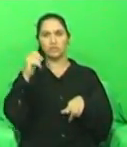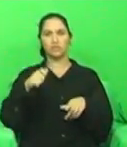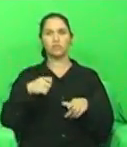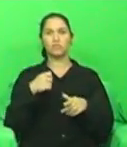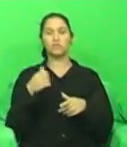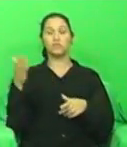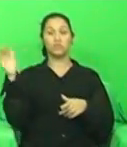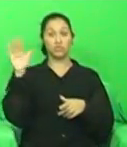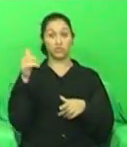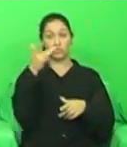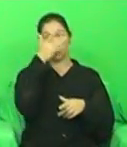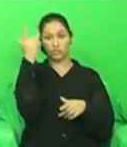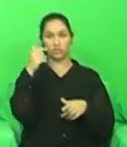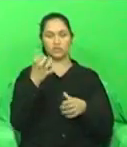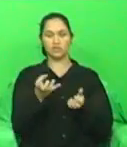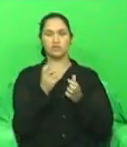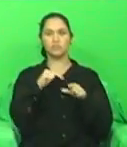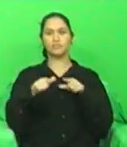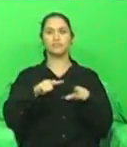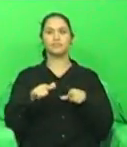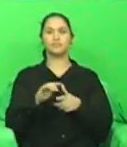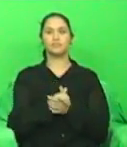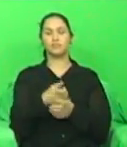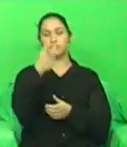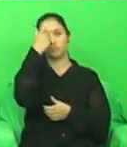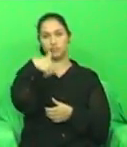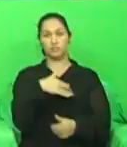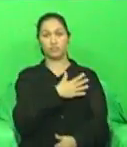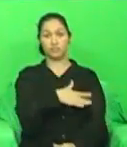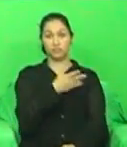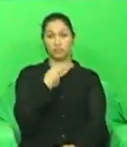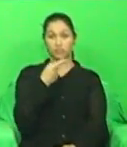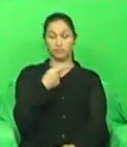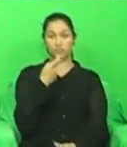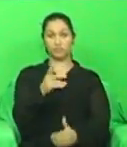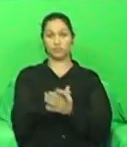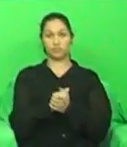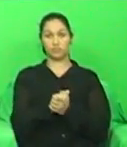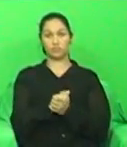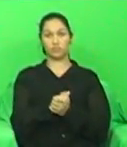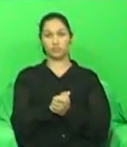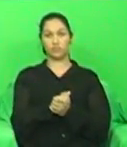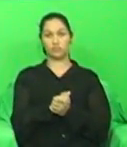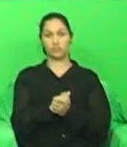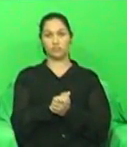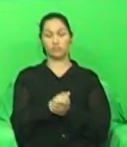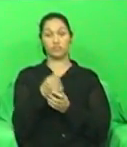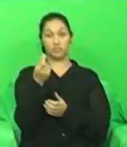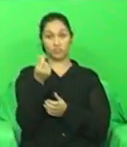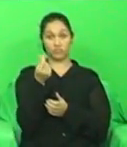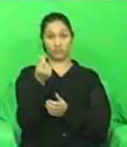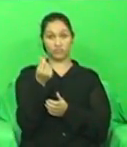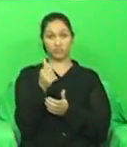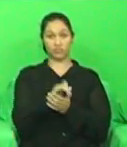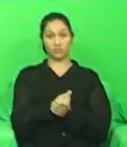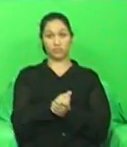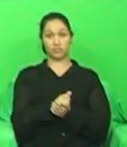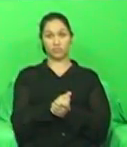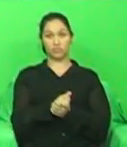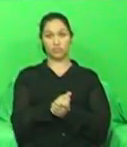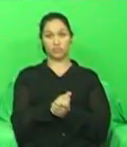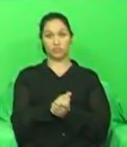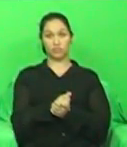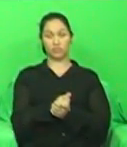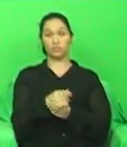trabalhar é eu gostaria de dizer que o custo de uma oficina de uma